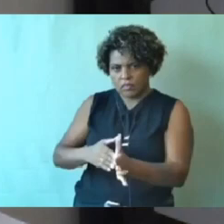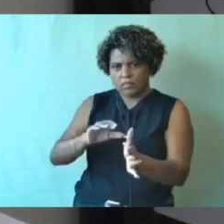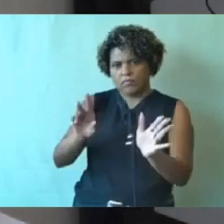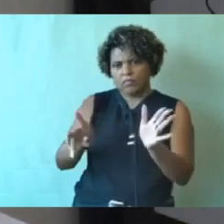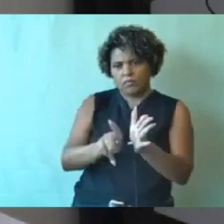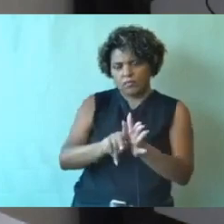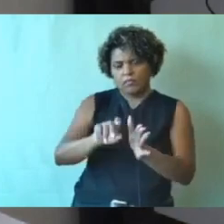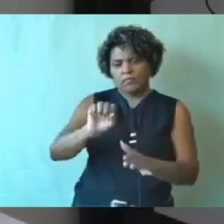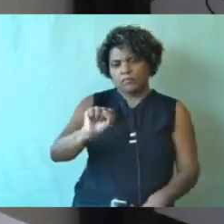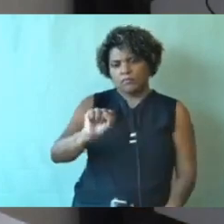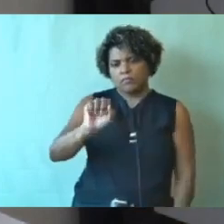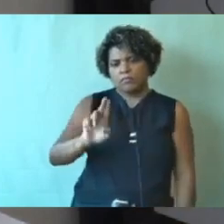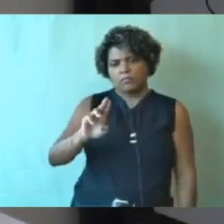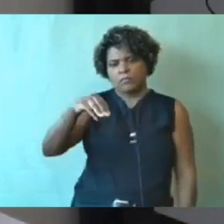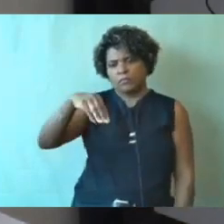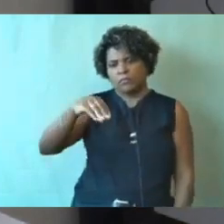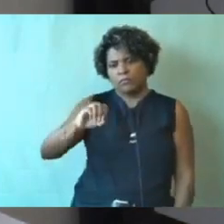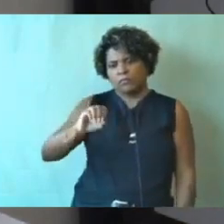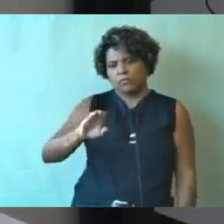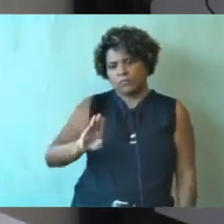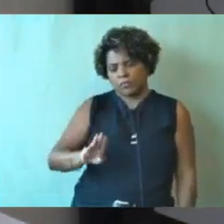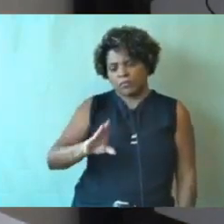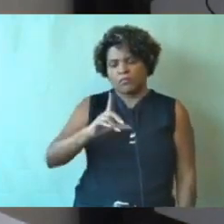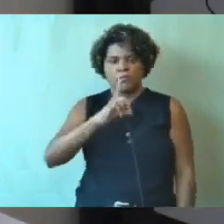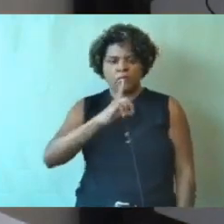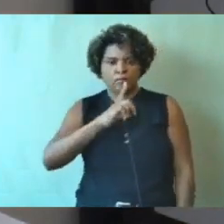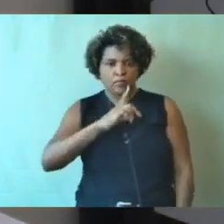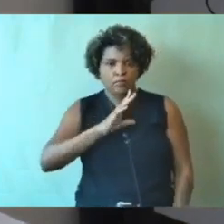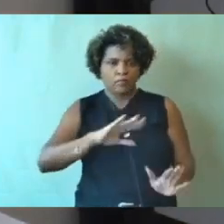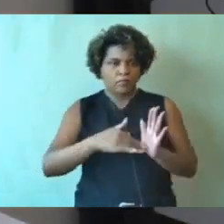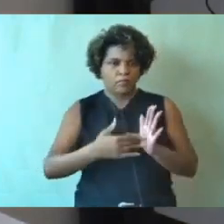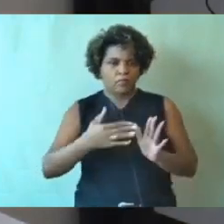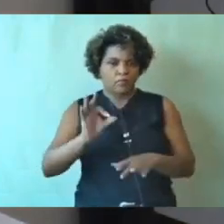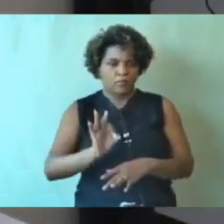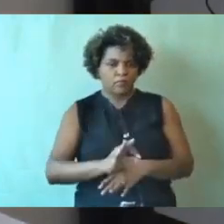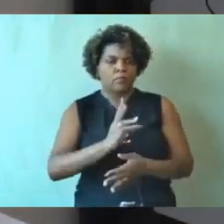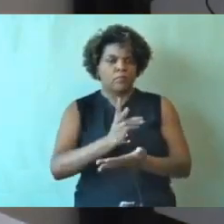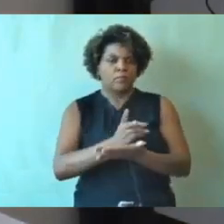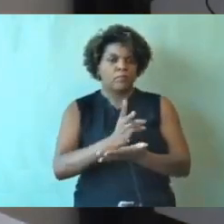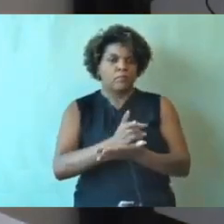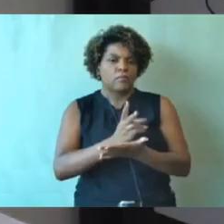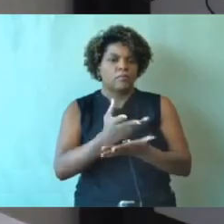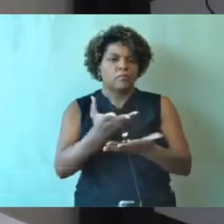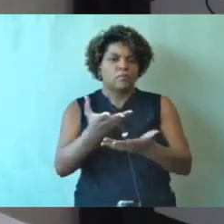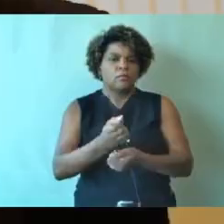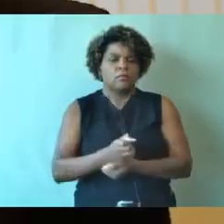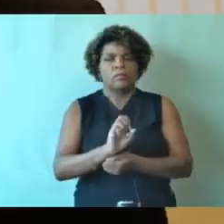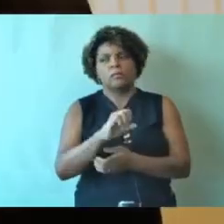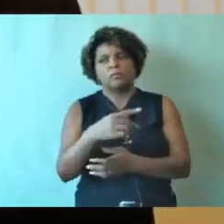percentuais e ela continua recebendo ou vocês fazem essa confrontação?